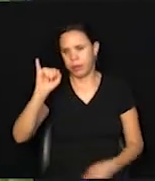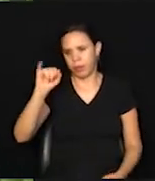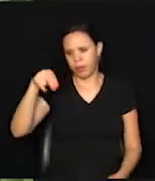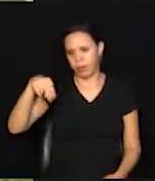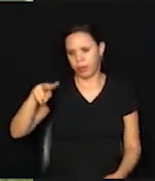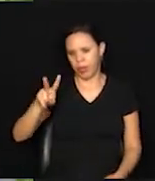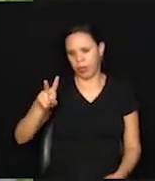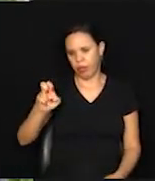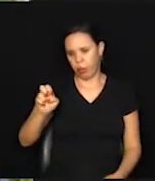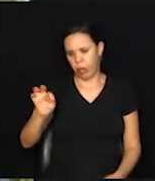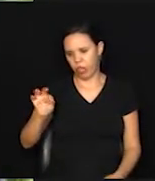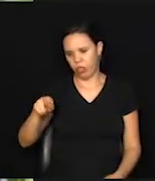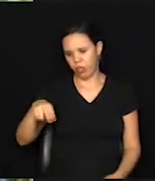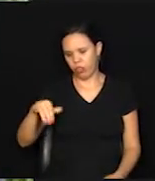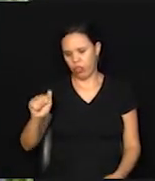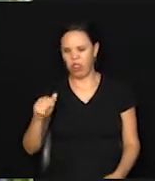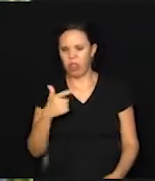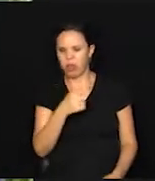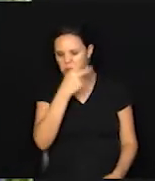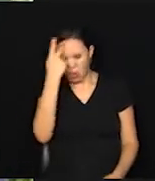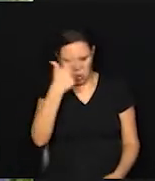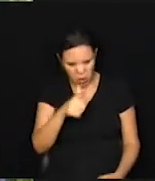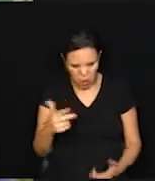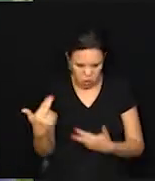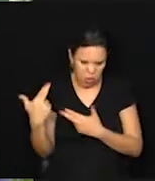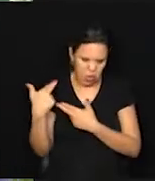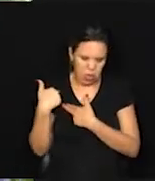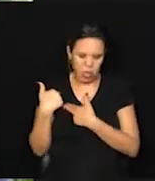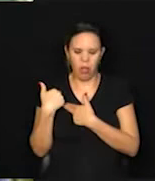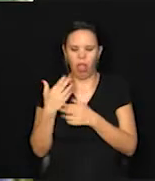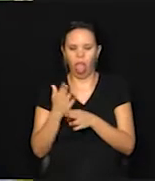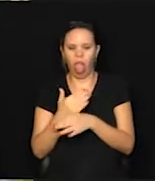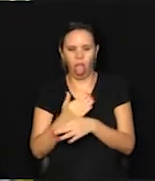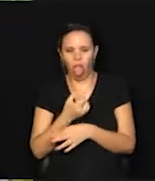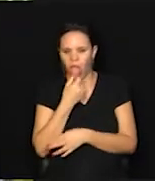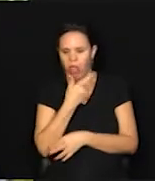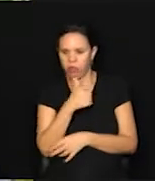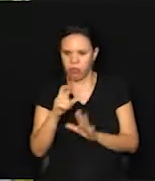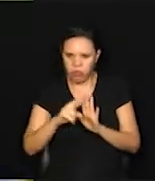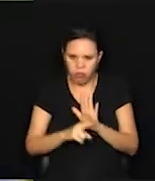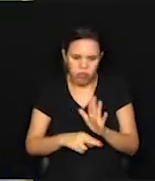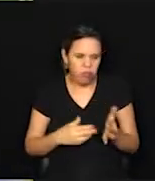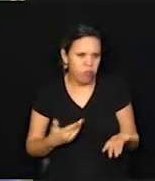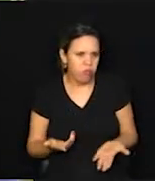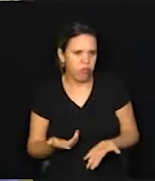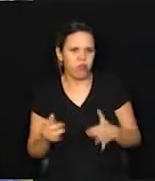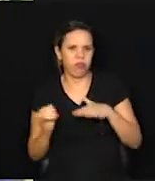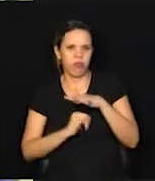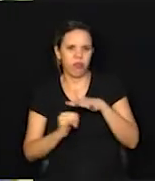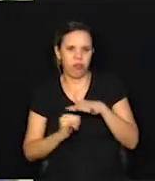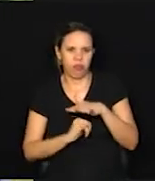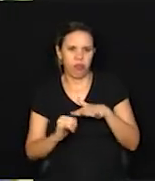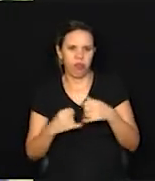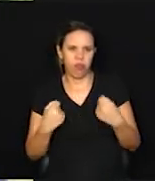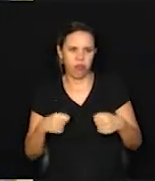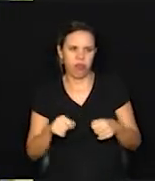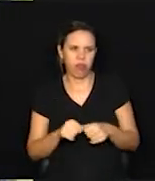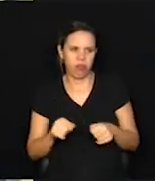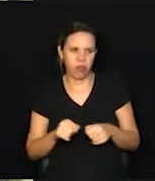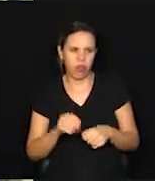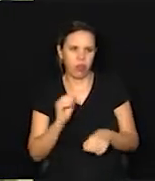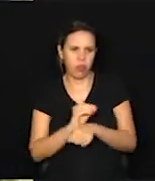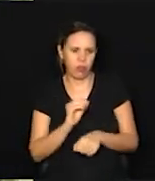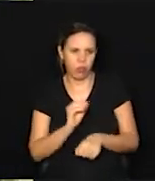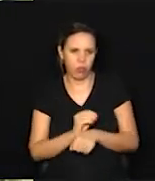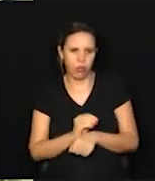absolutamente irresponsável, pouco criteriosa, e lamentavelmente vemos entidades que deveriam proteger